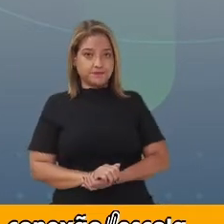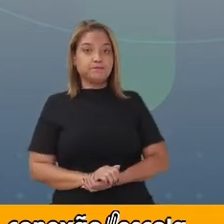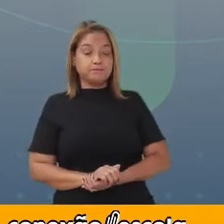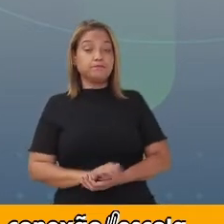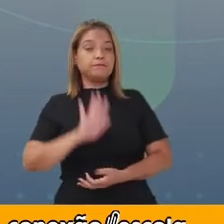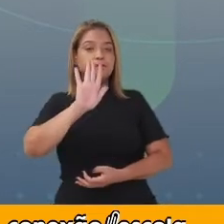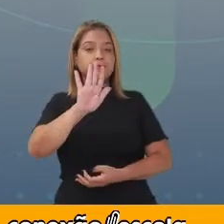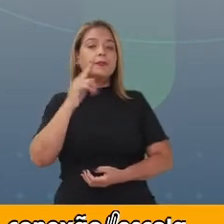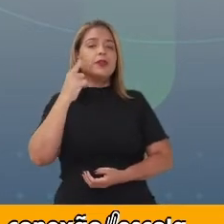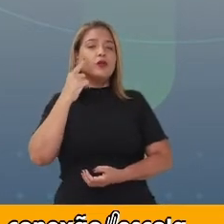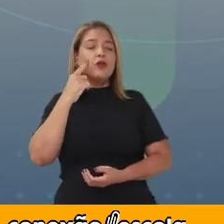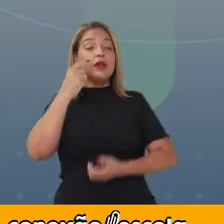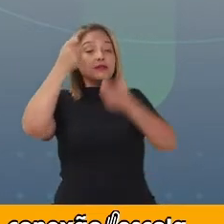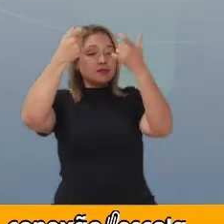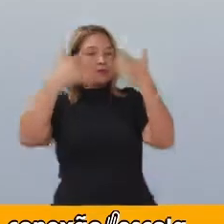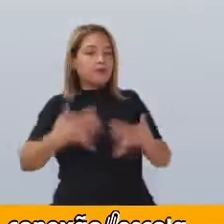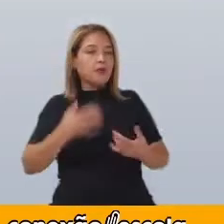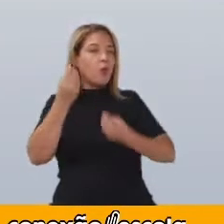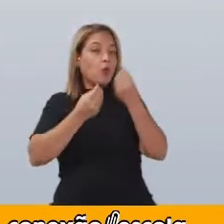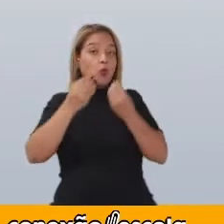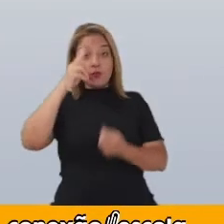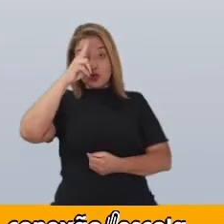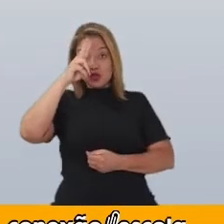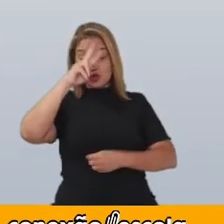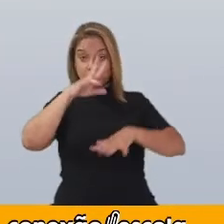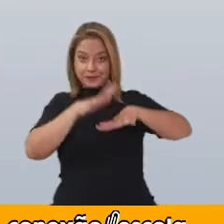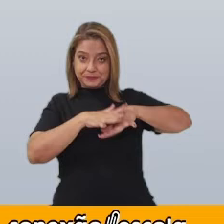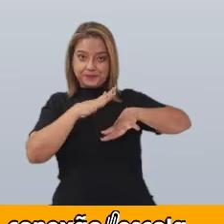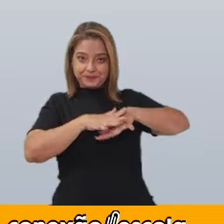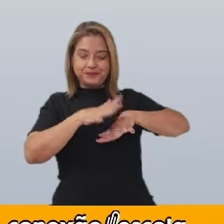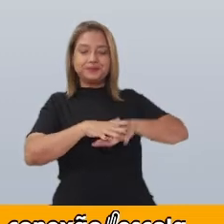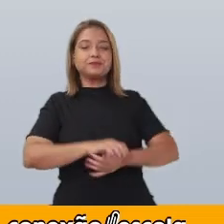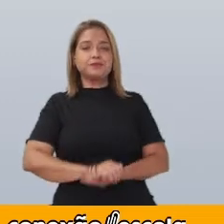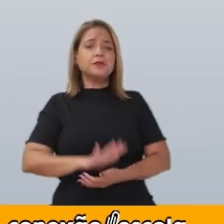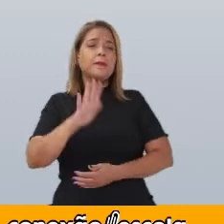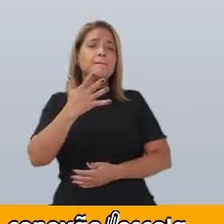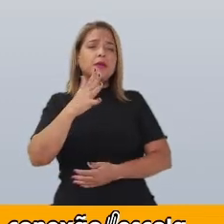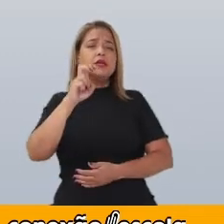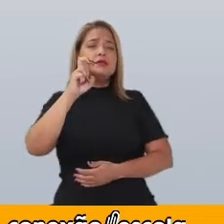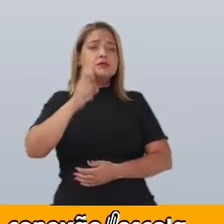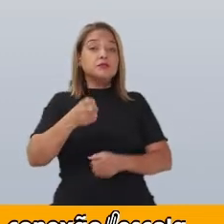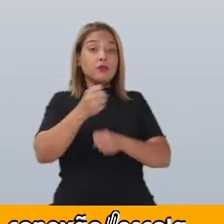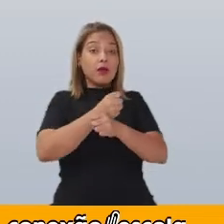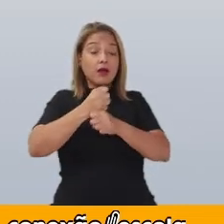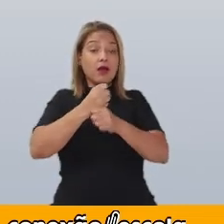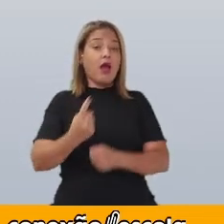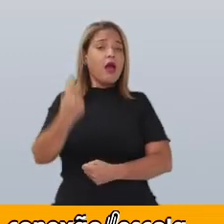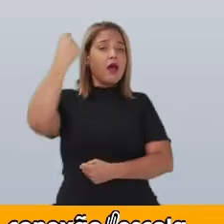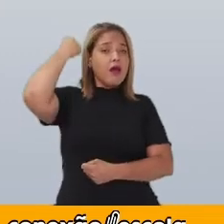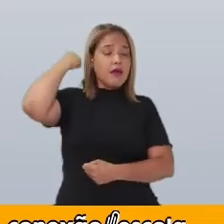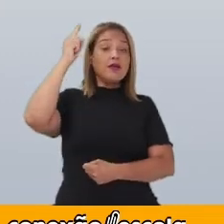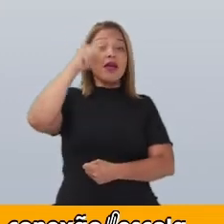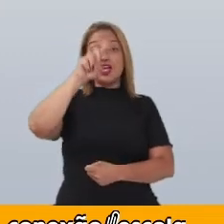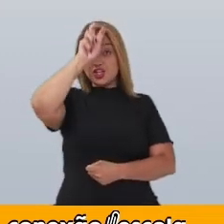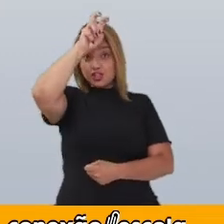Vamos começar com a história da matemática. Há cerca de 5.000 anos, no Egito